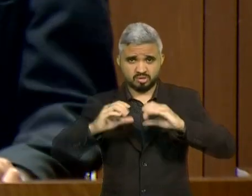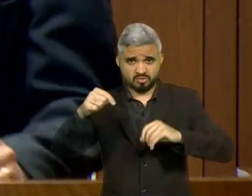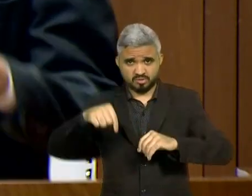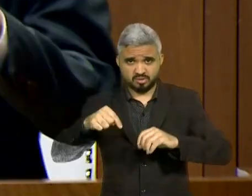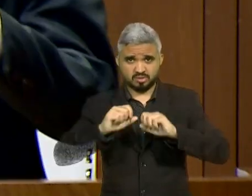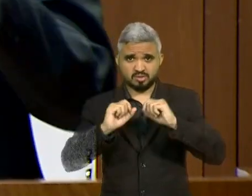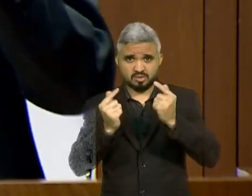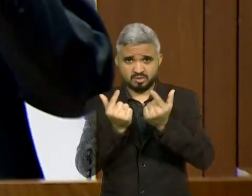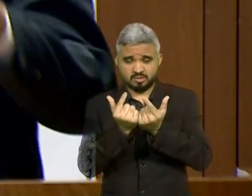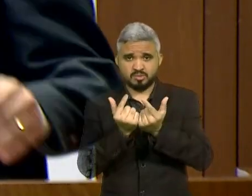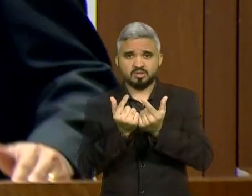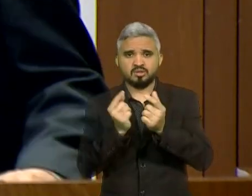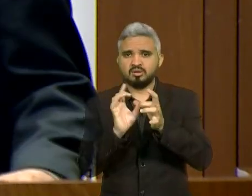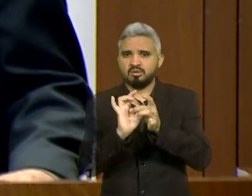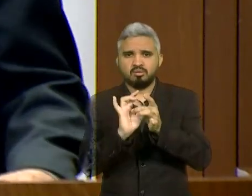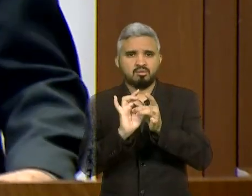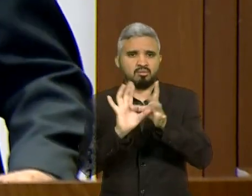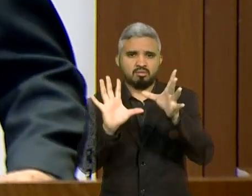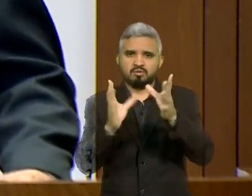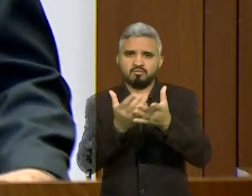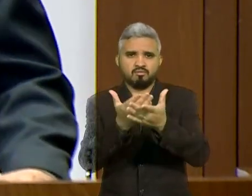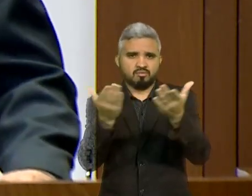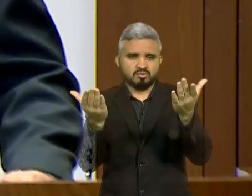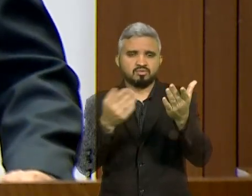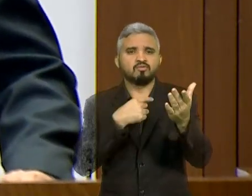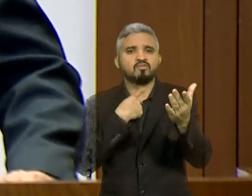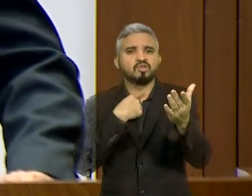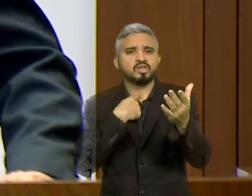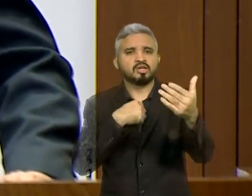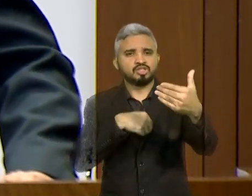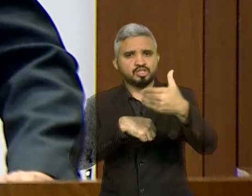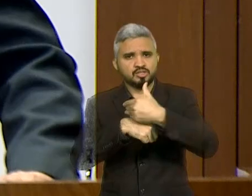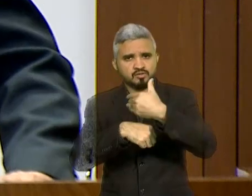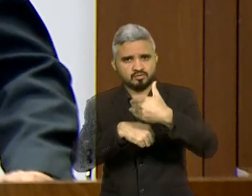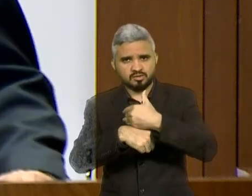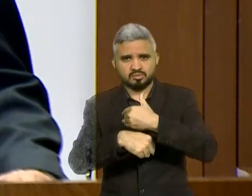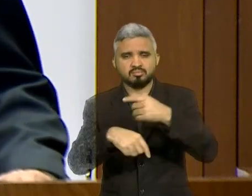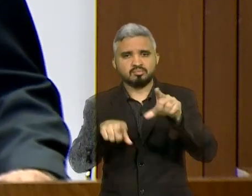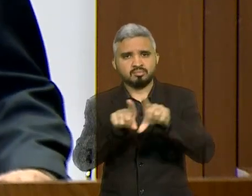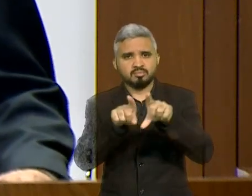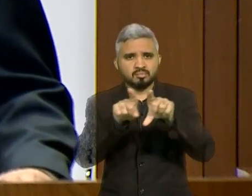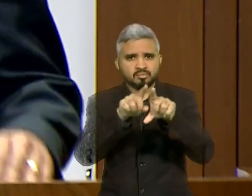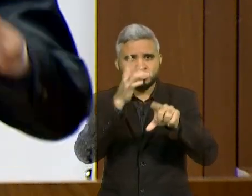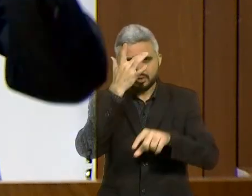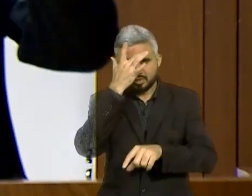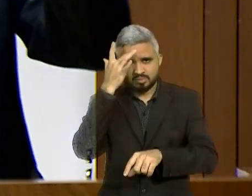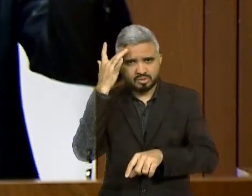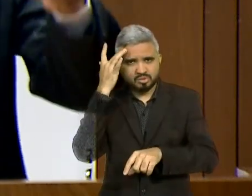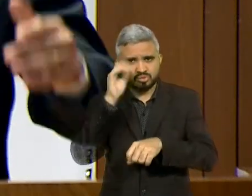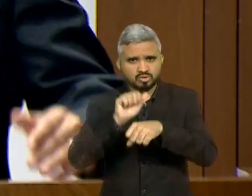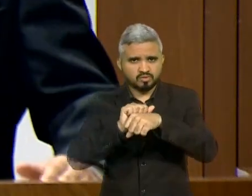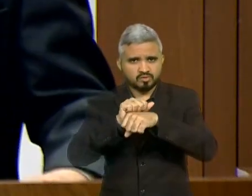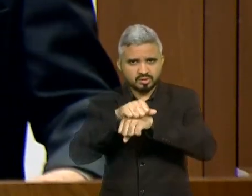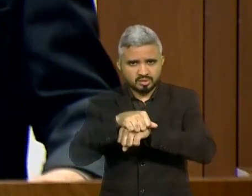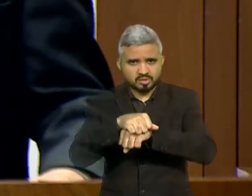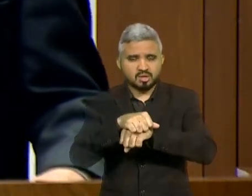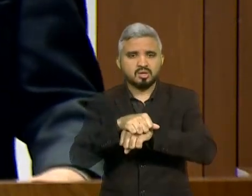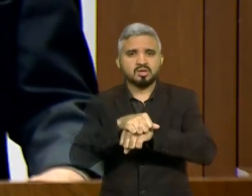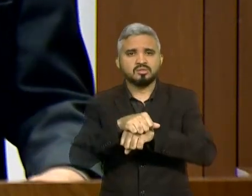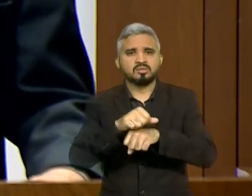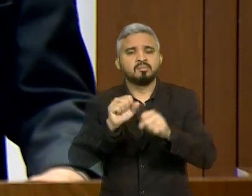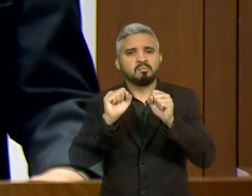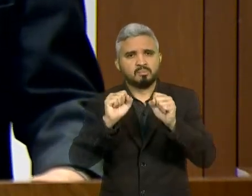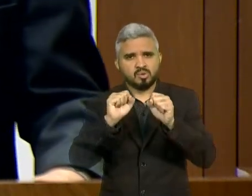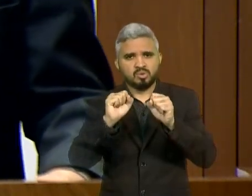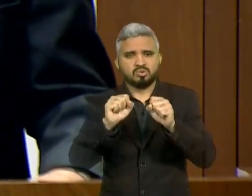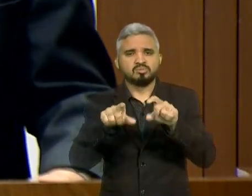franqueada a todos e todas, e também o pessoal da universidade aí que nos acompanha. Muita gente sempre pergunta isso, a gente vai